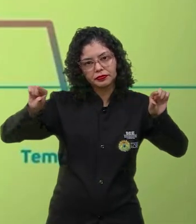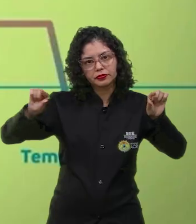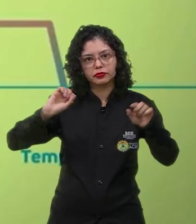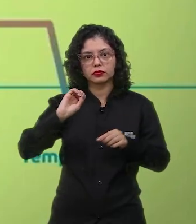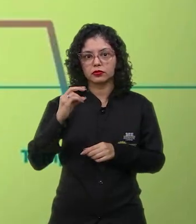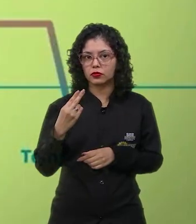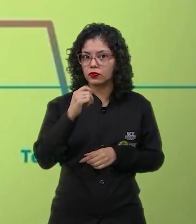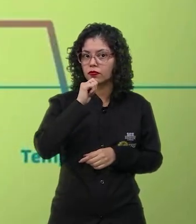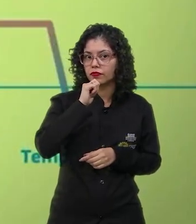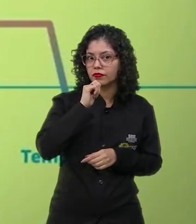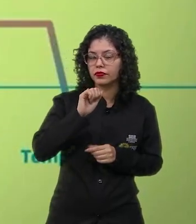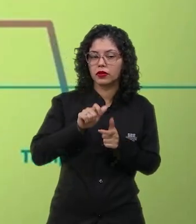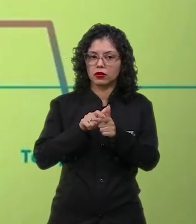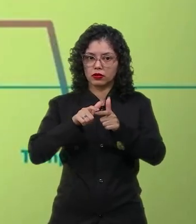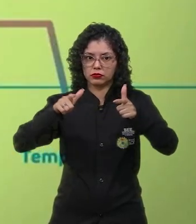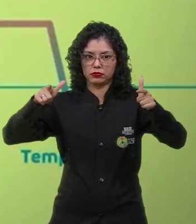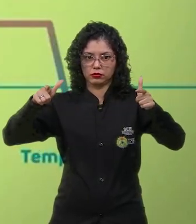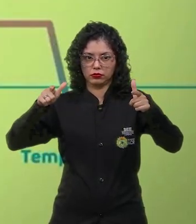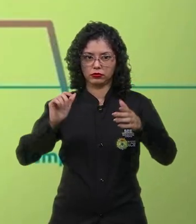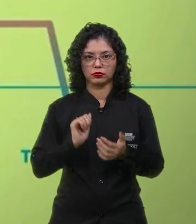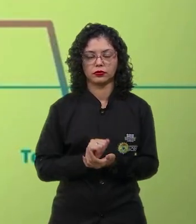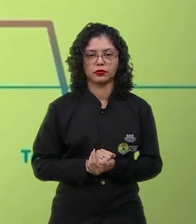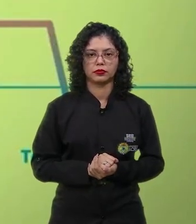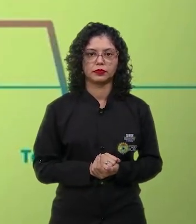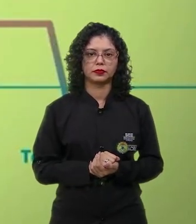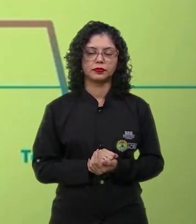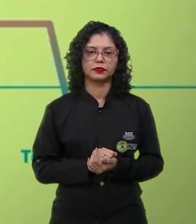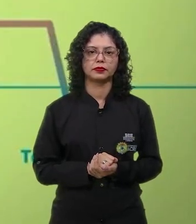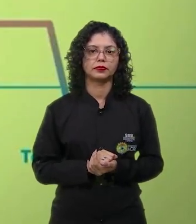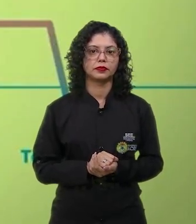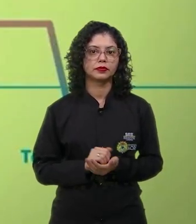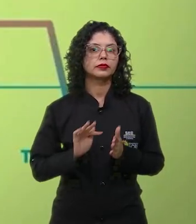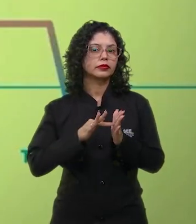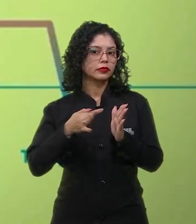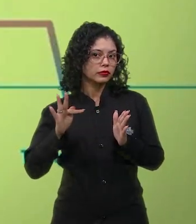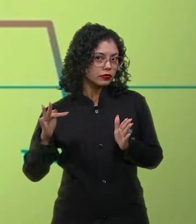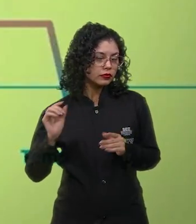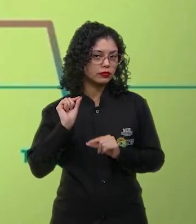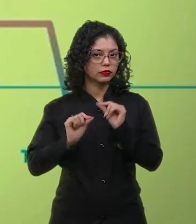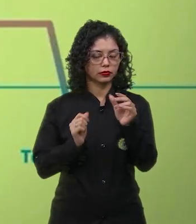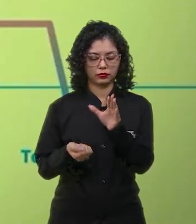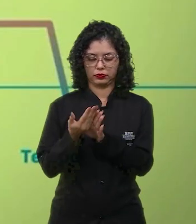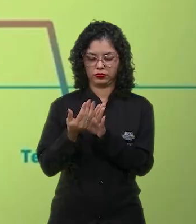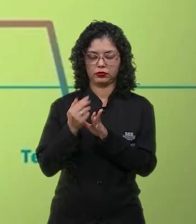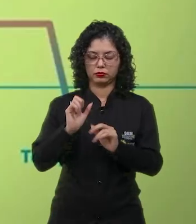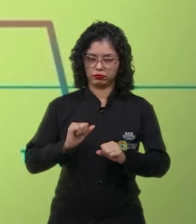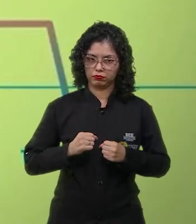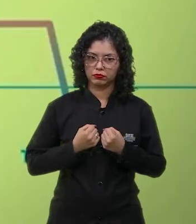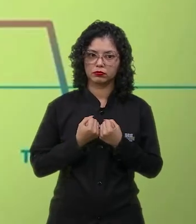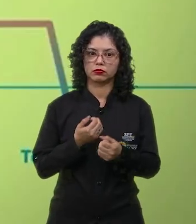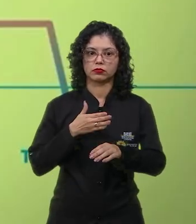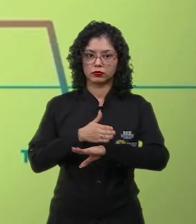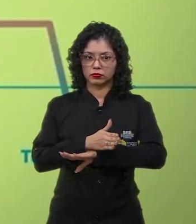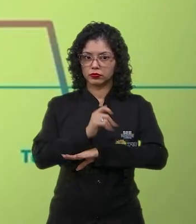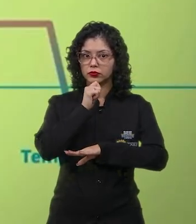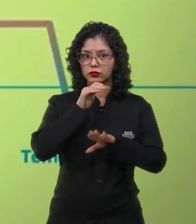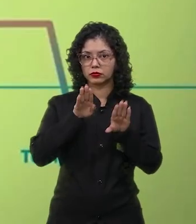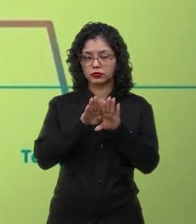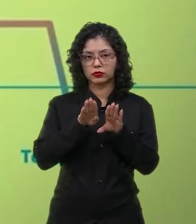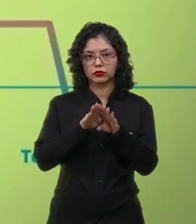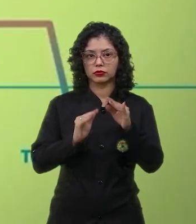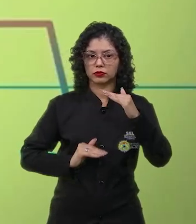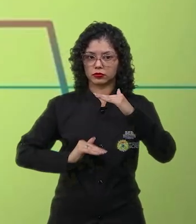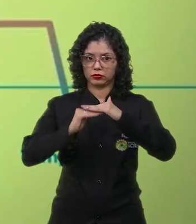uma válvula de expansão. A função desse dispositivo é criar uma resistência à passagem do líquido em alta